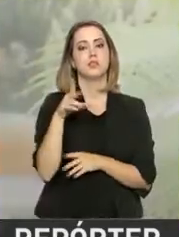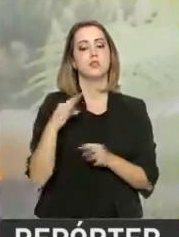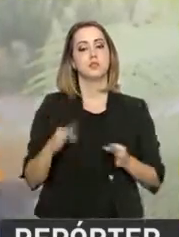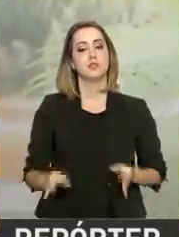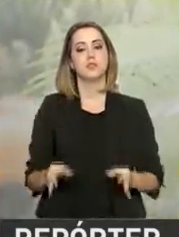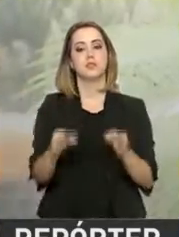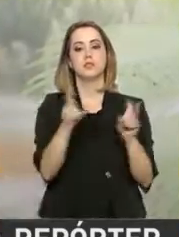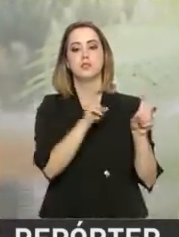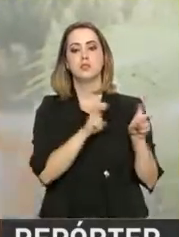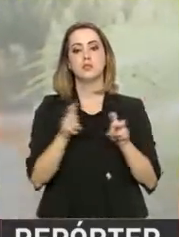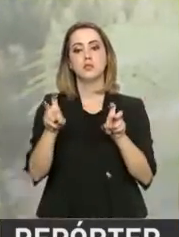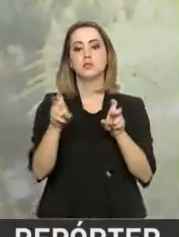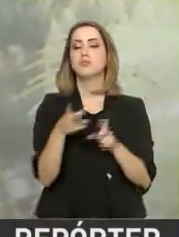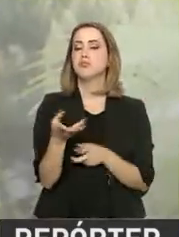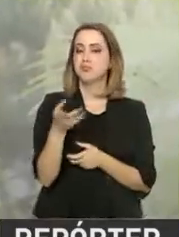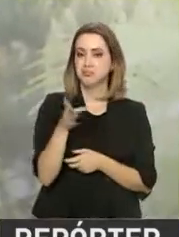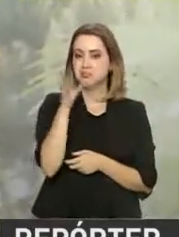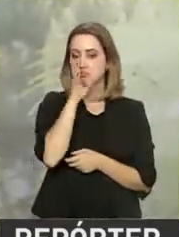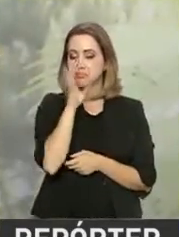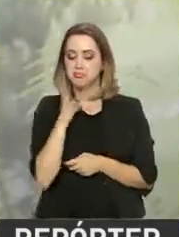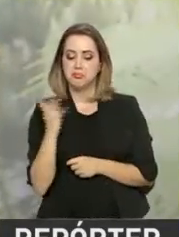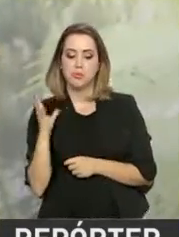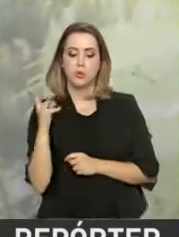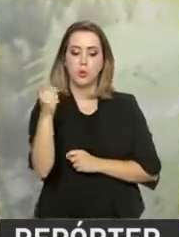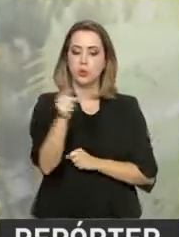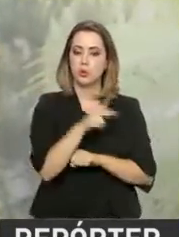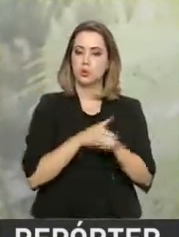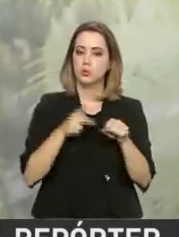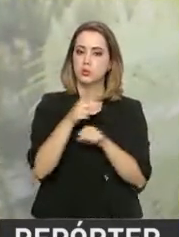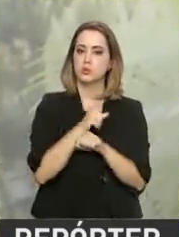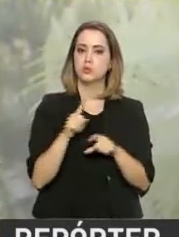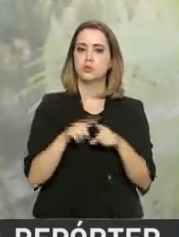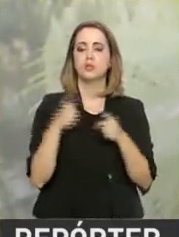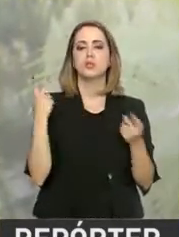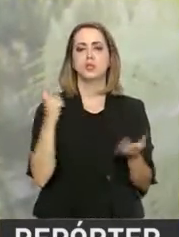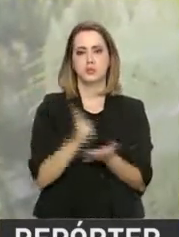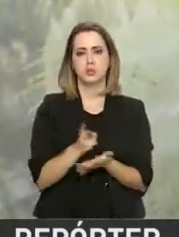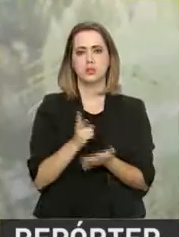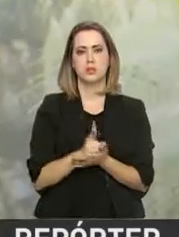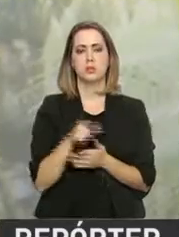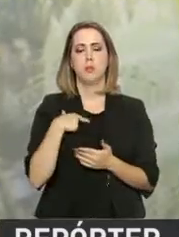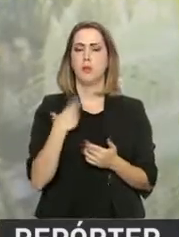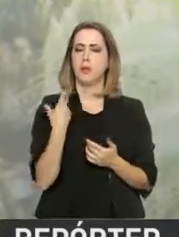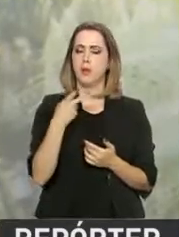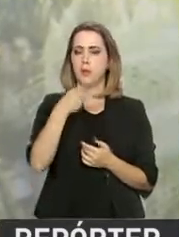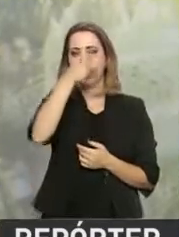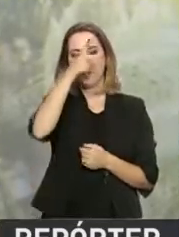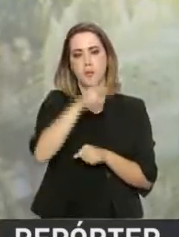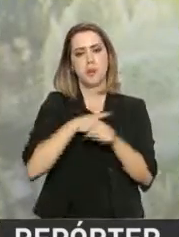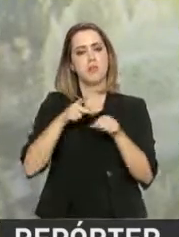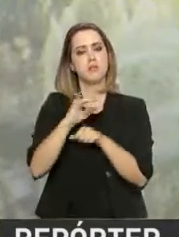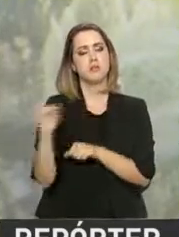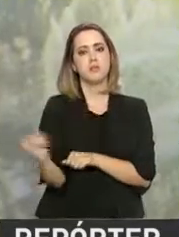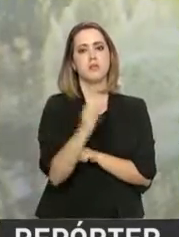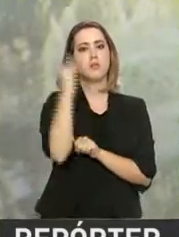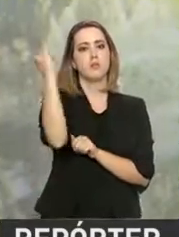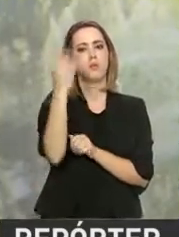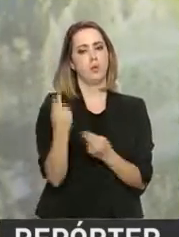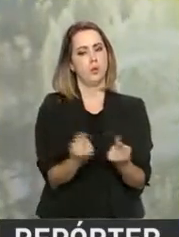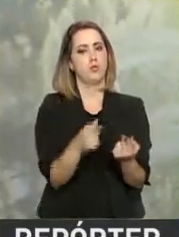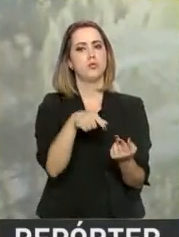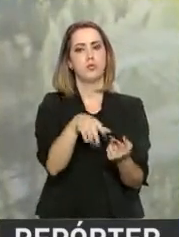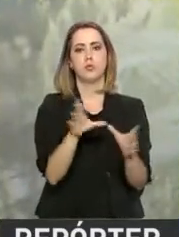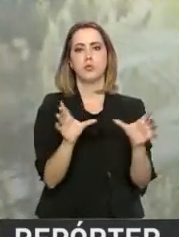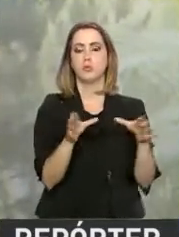são temas que interessam a todos os países e ainda mais a países com tanto peso no cenário internacional como os do